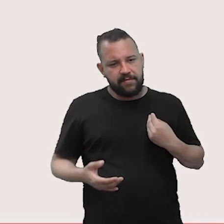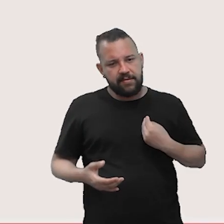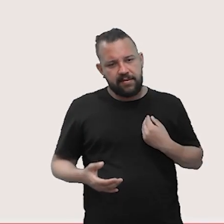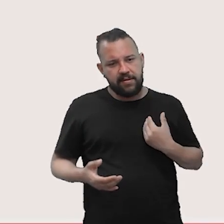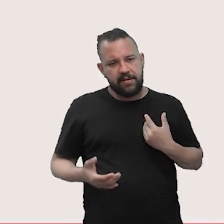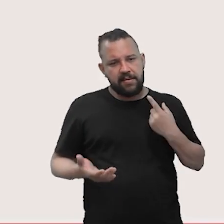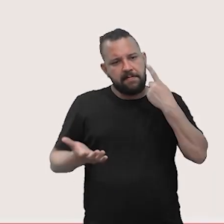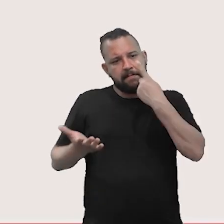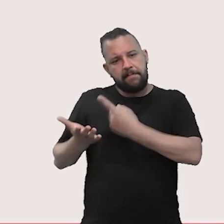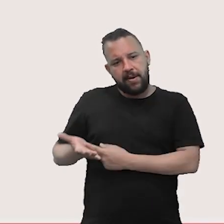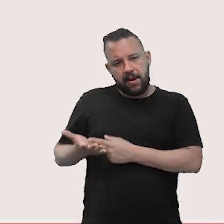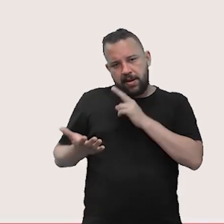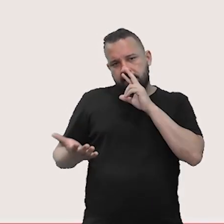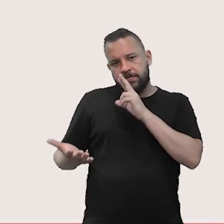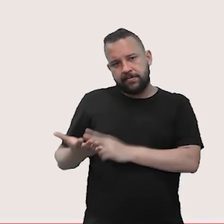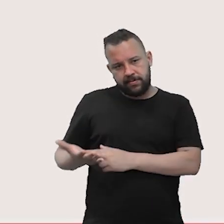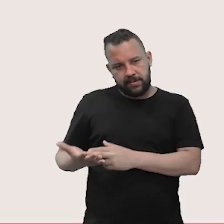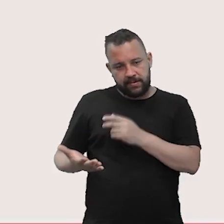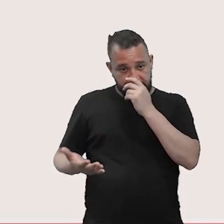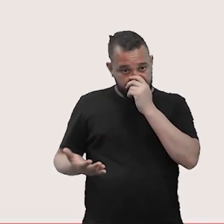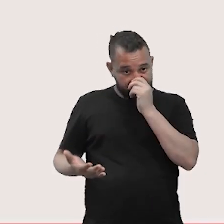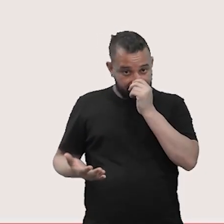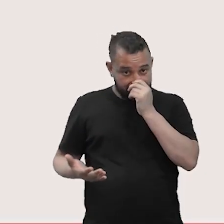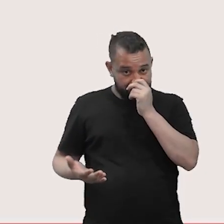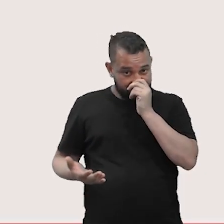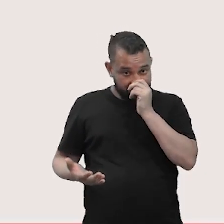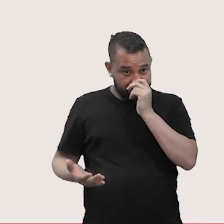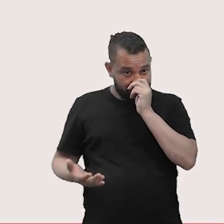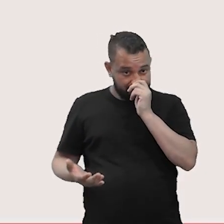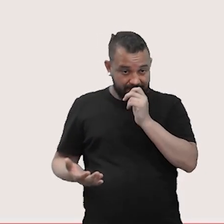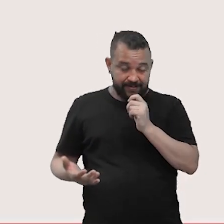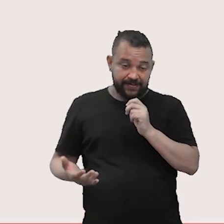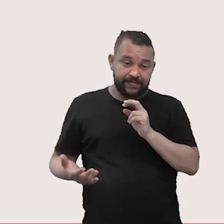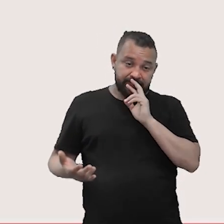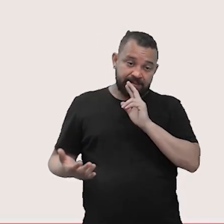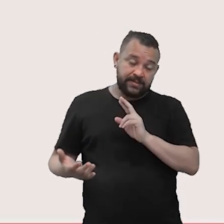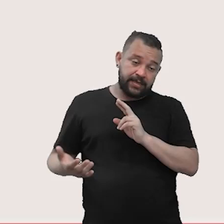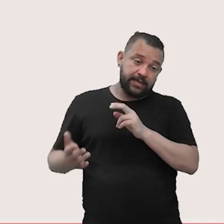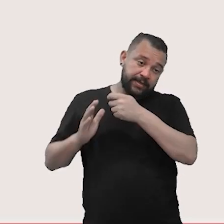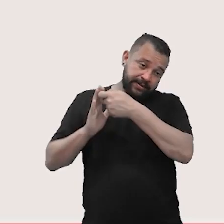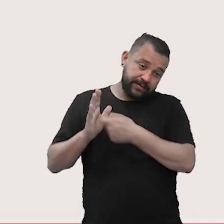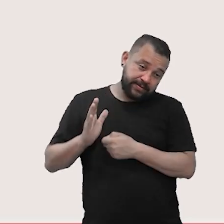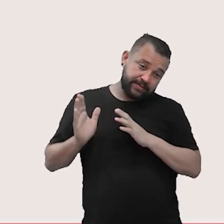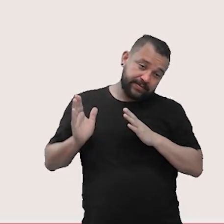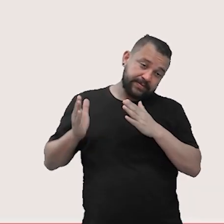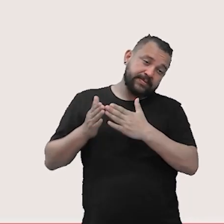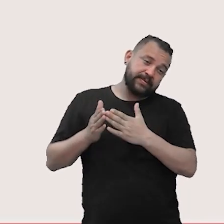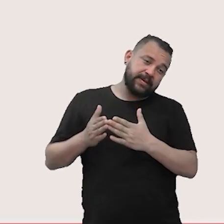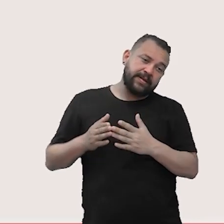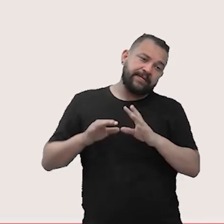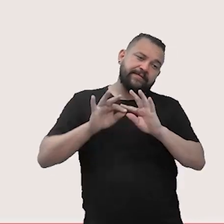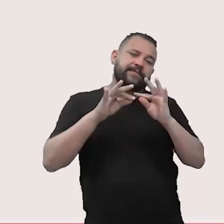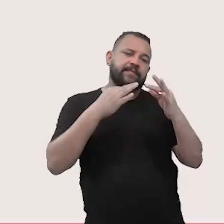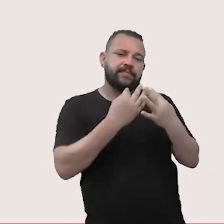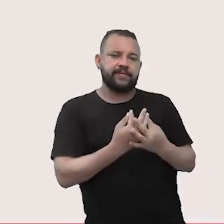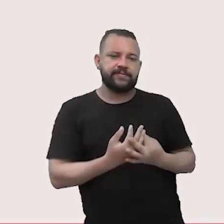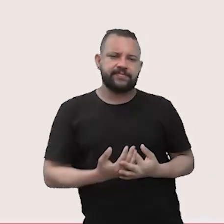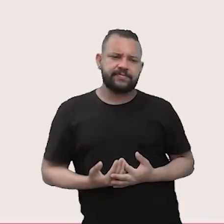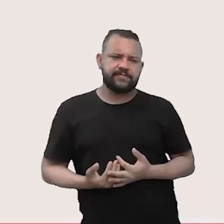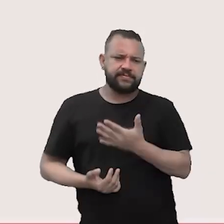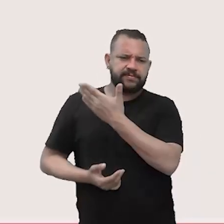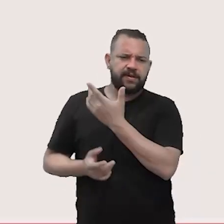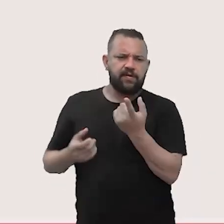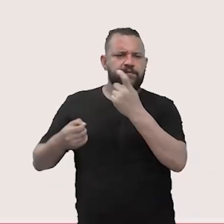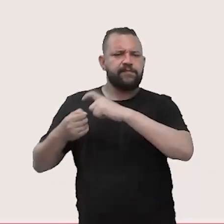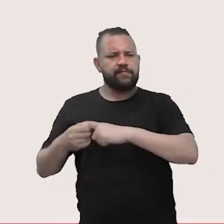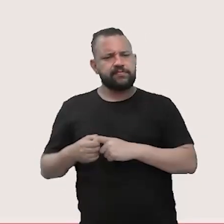como resposta, o texto teria que me dar alguma pista dessa questão de entes queridos. Volta lá, Robertão, na